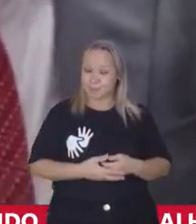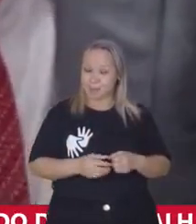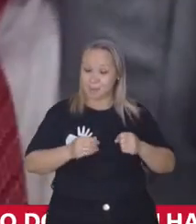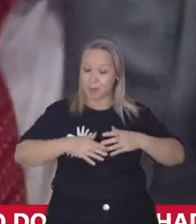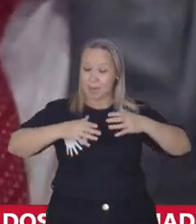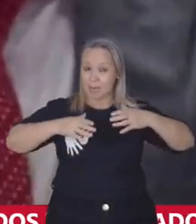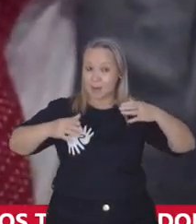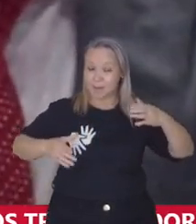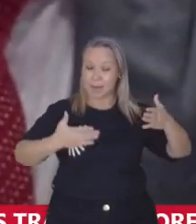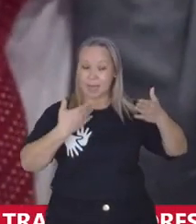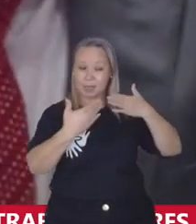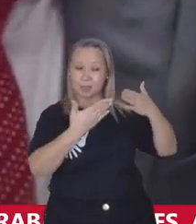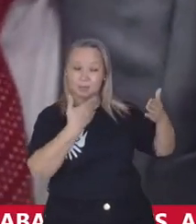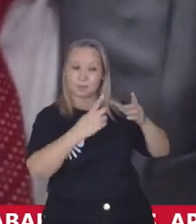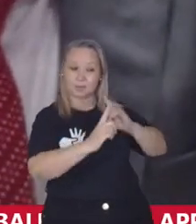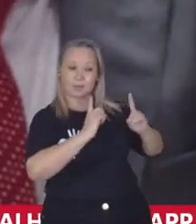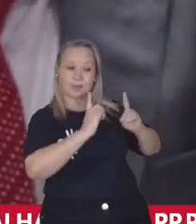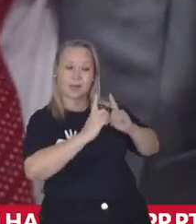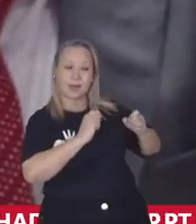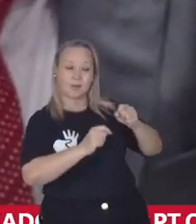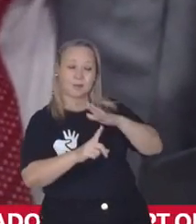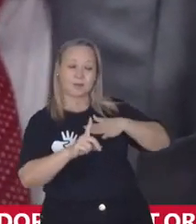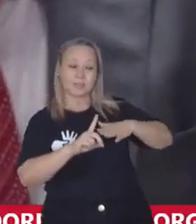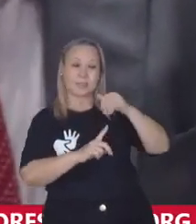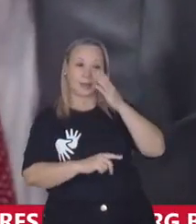ampliar o diálogo com a sociedade brasileira,